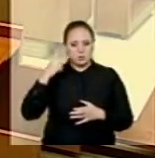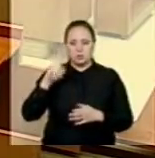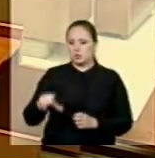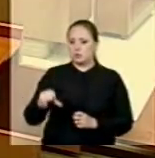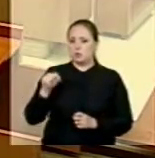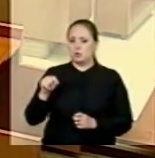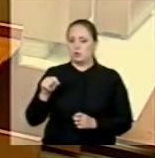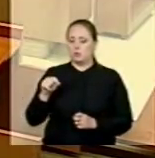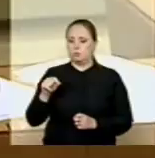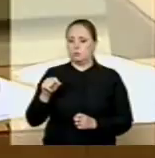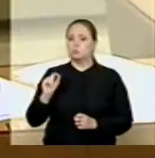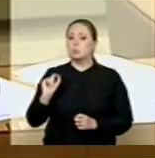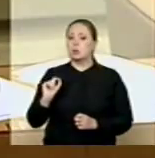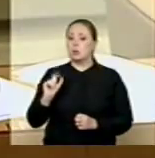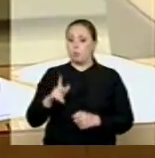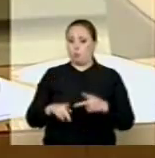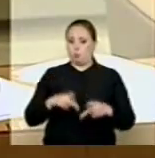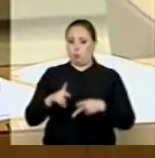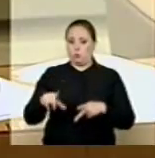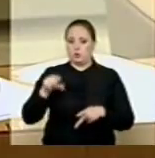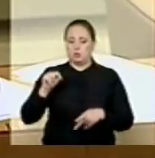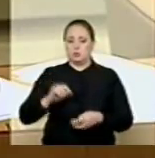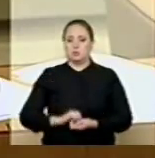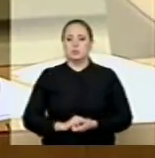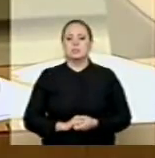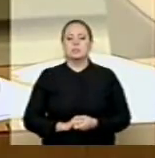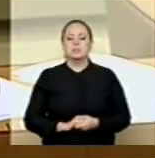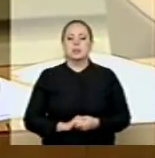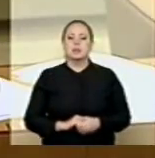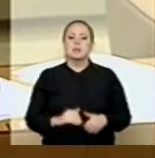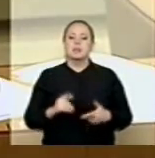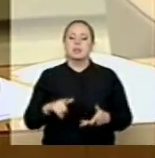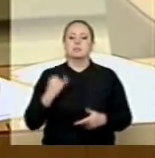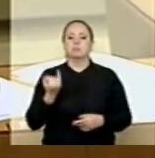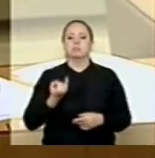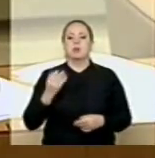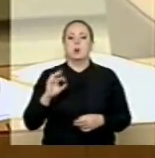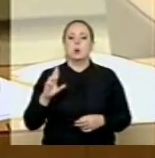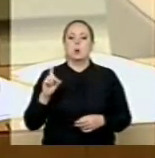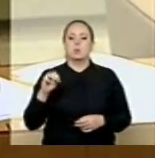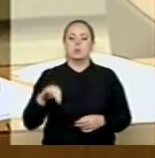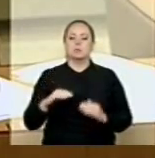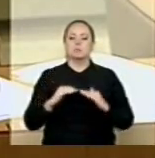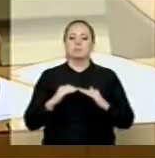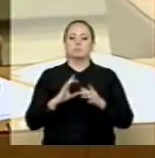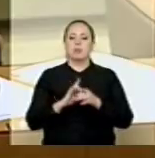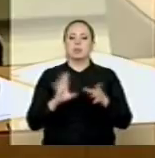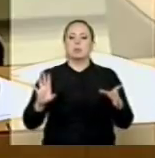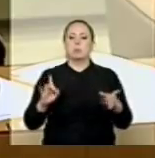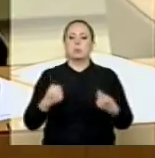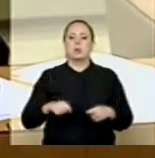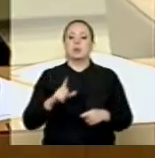pelo povo. A ressaltar esse elemento fundamental da ordem democrática, tem-se